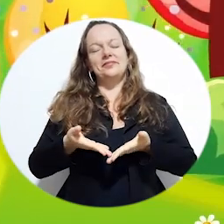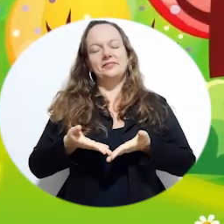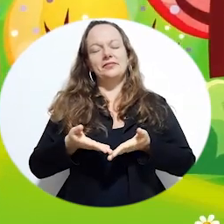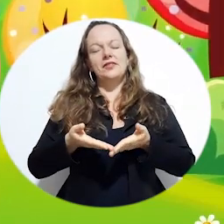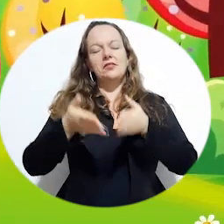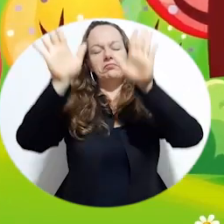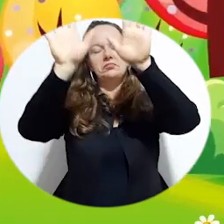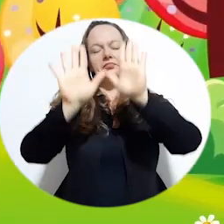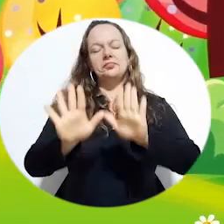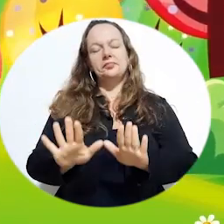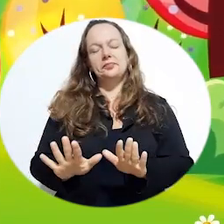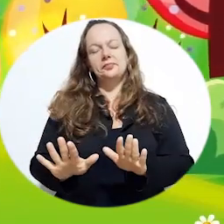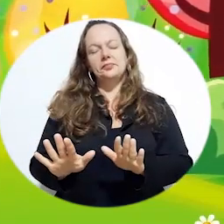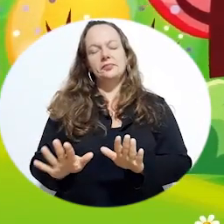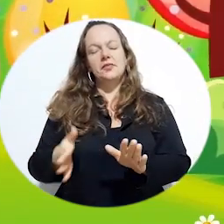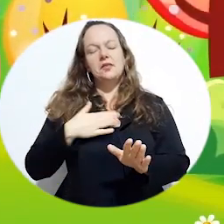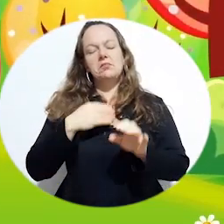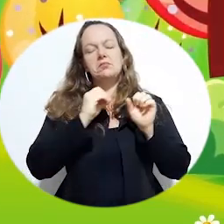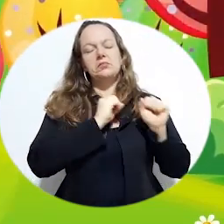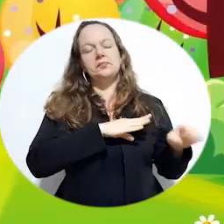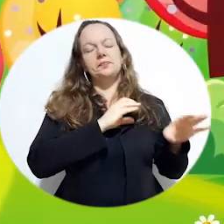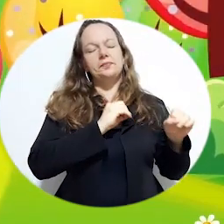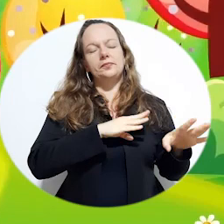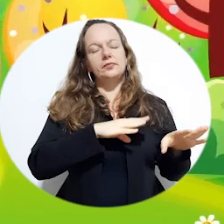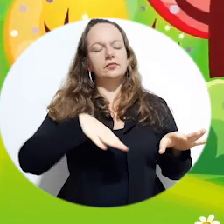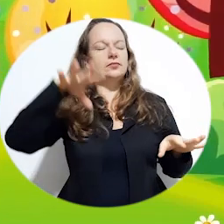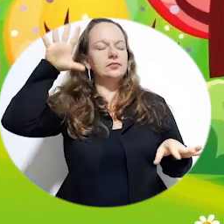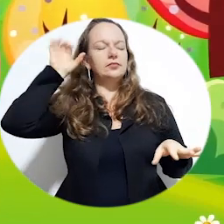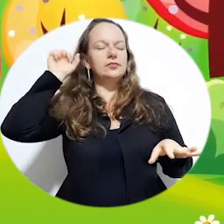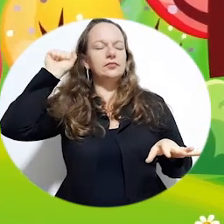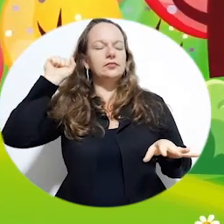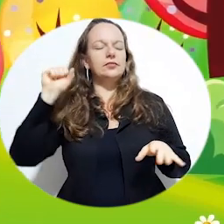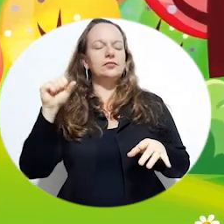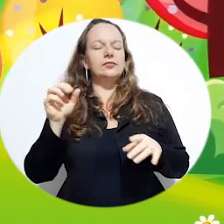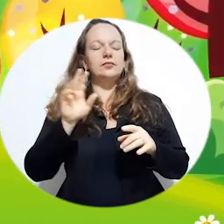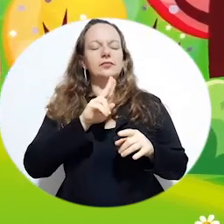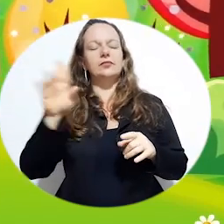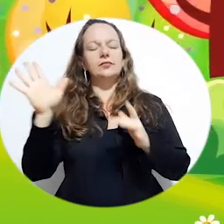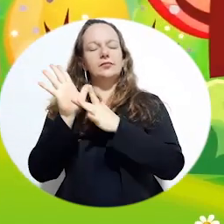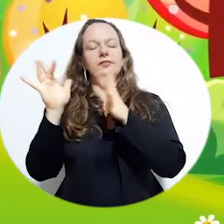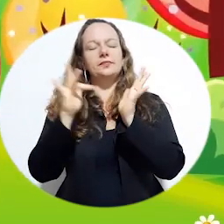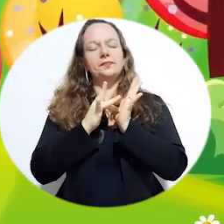Nos abençoe e me ensine a te ouvir. Em nome de Jesus,